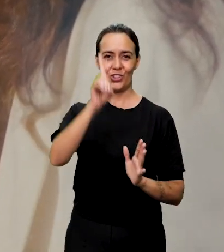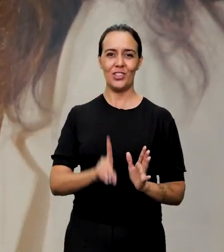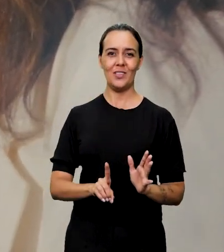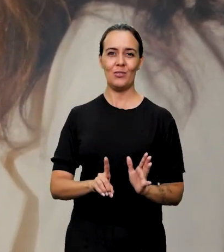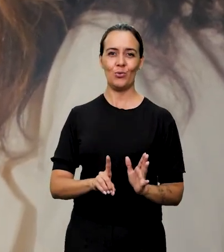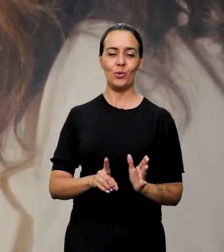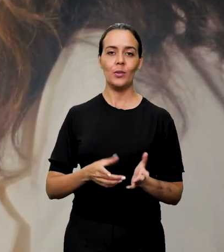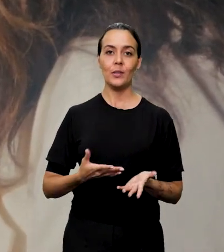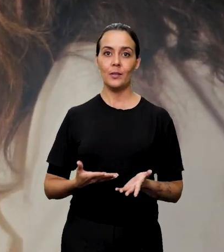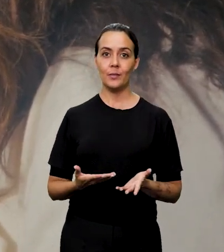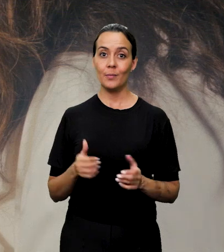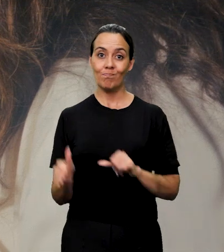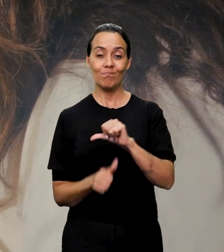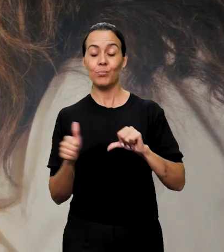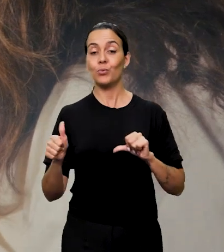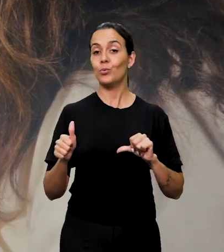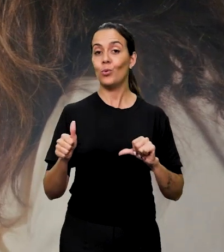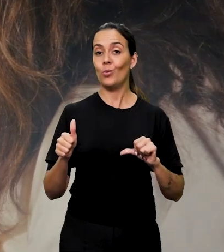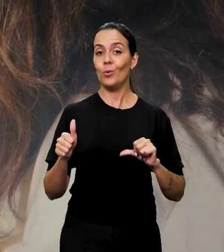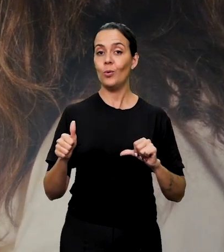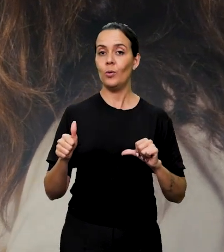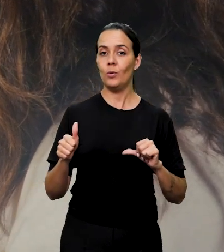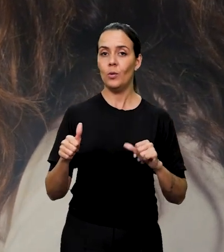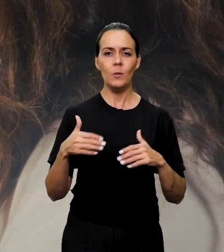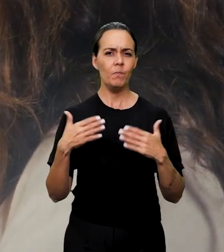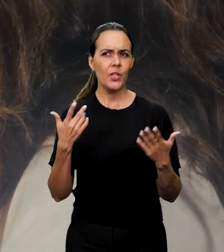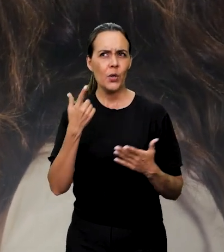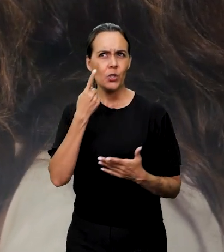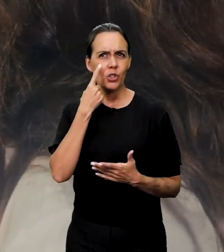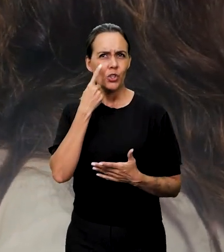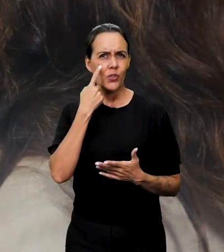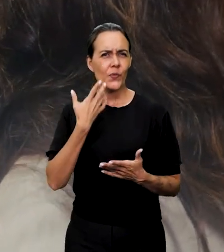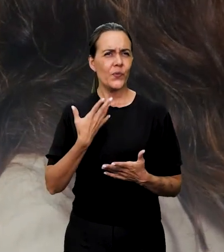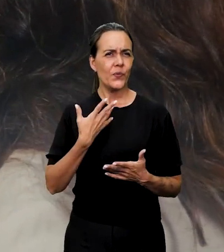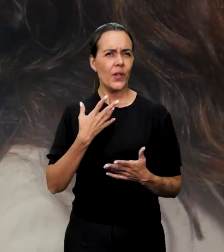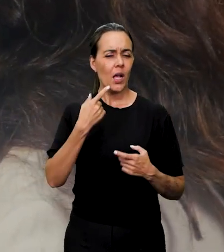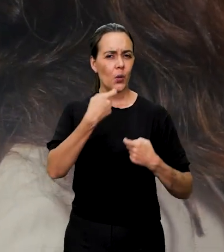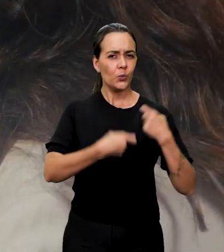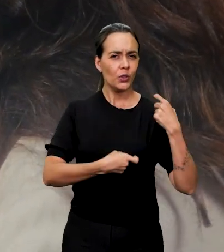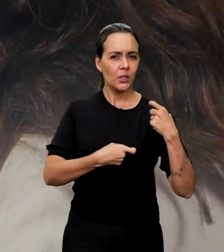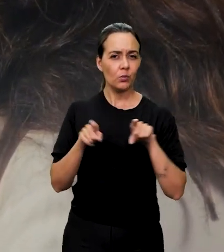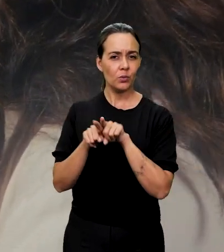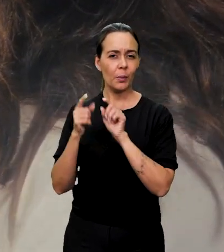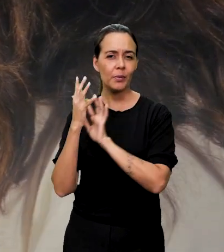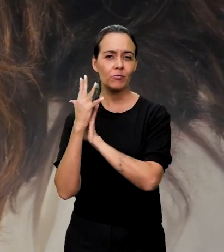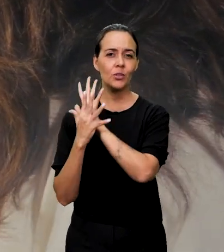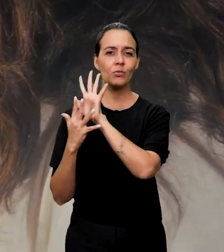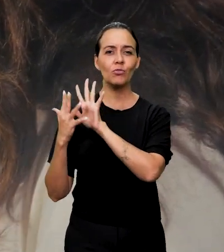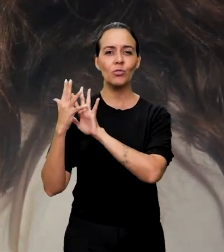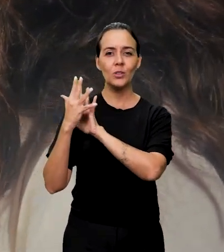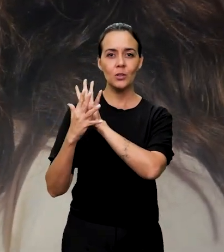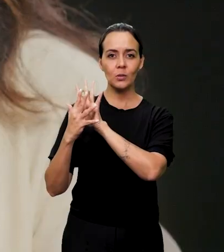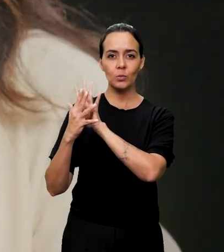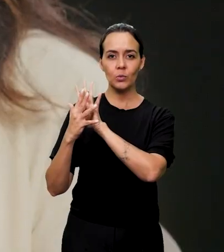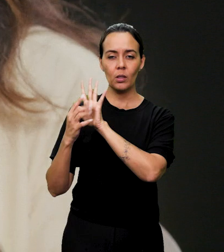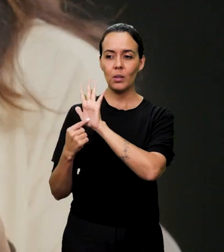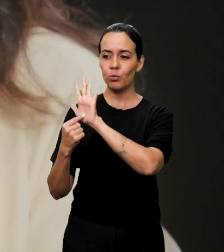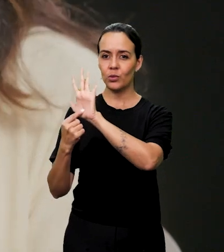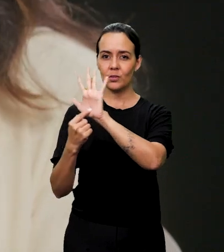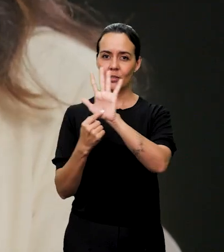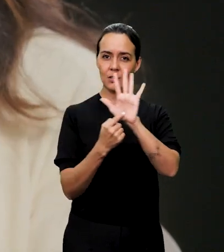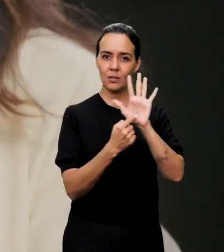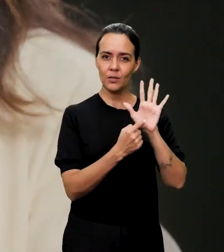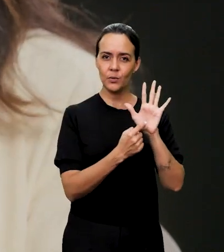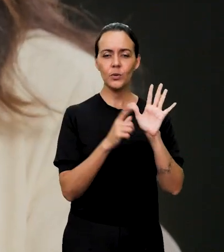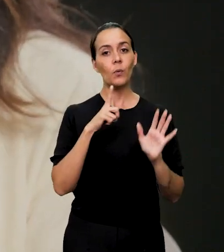como a gente vê o sexo e o erotismo sendo representado ao longo da história. Então, uma mulher